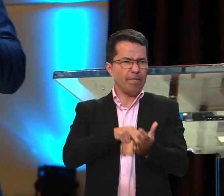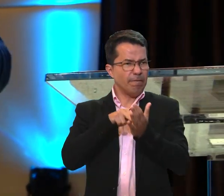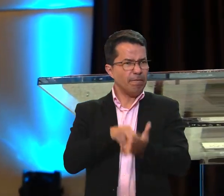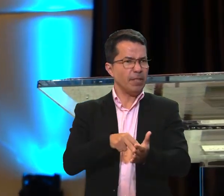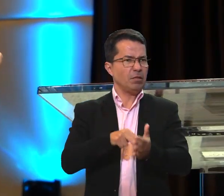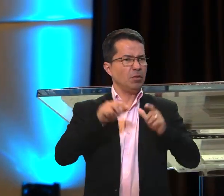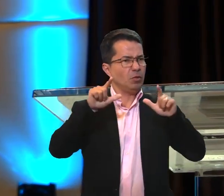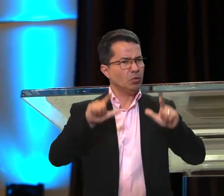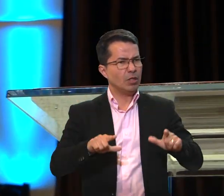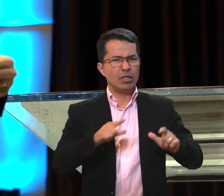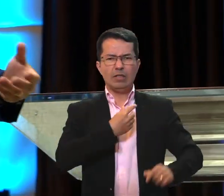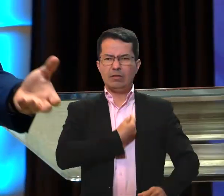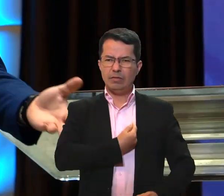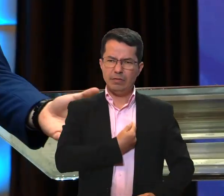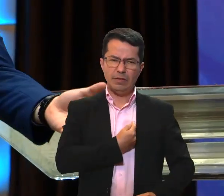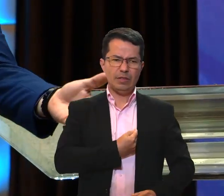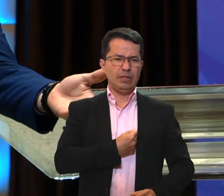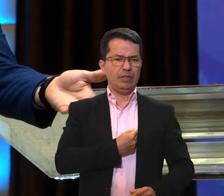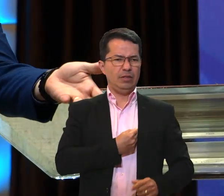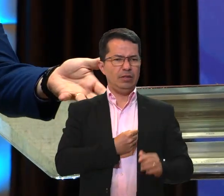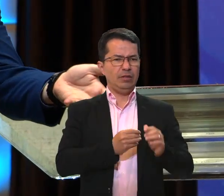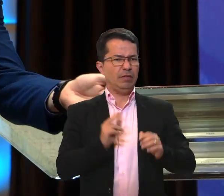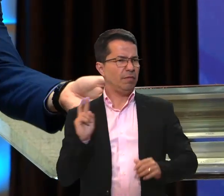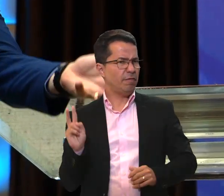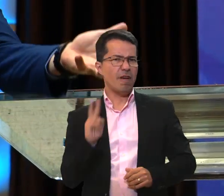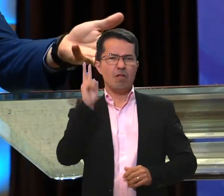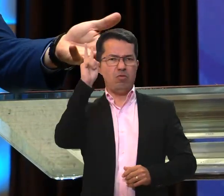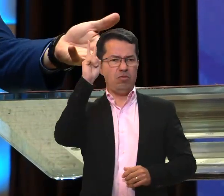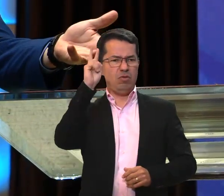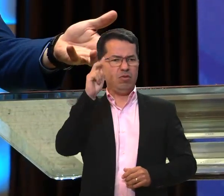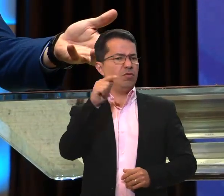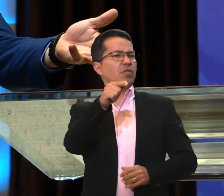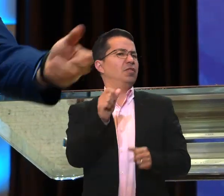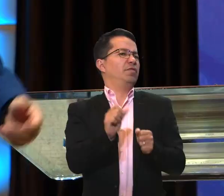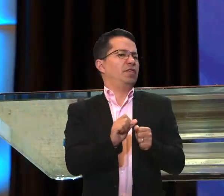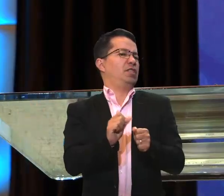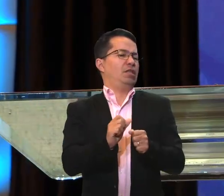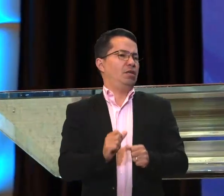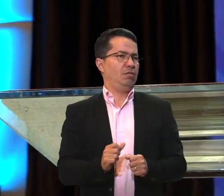fazer? Se renda, se humilhe.